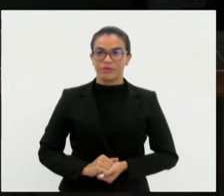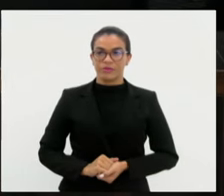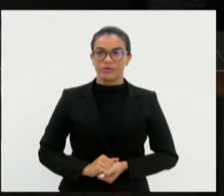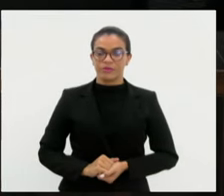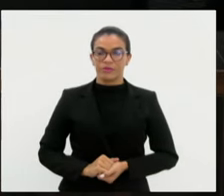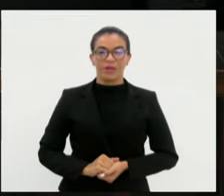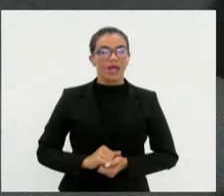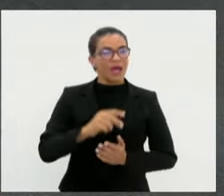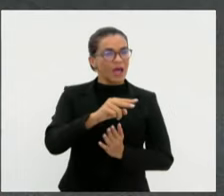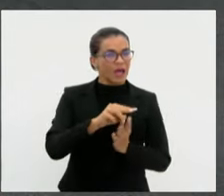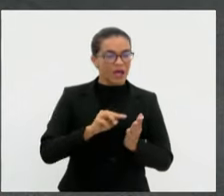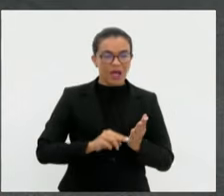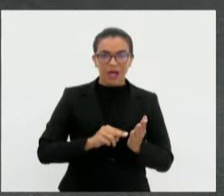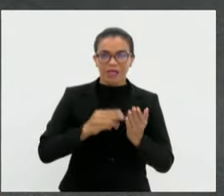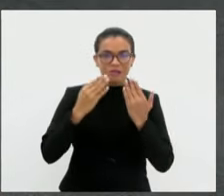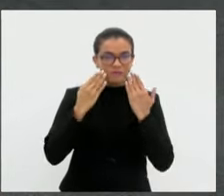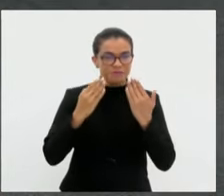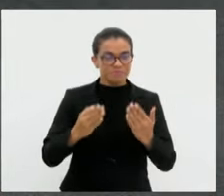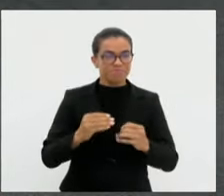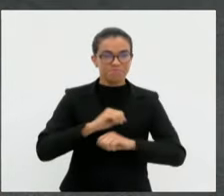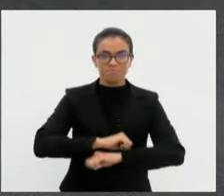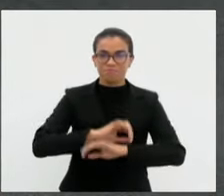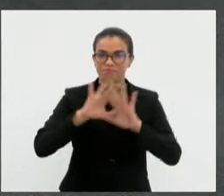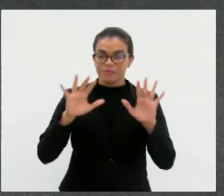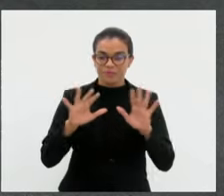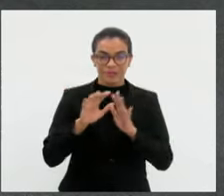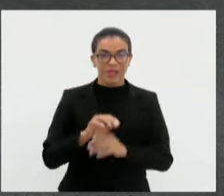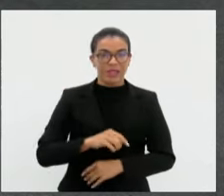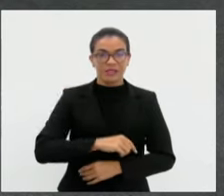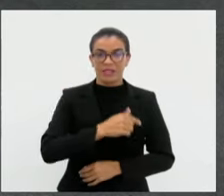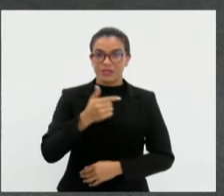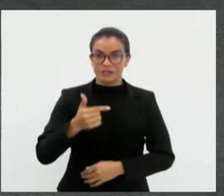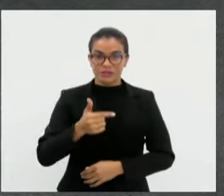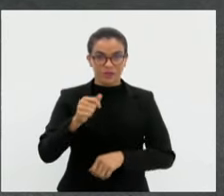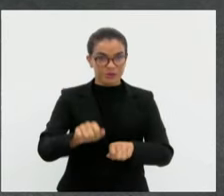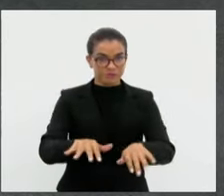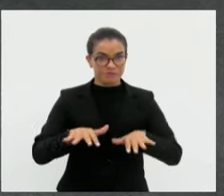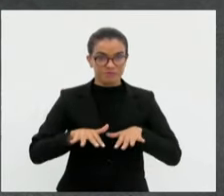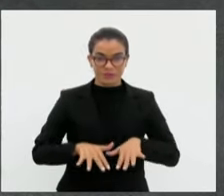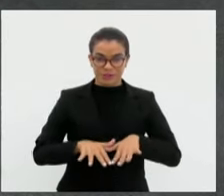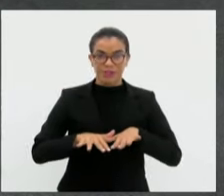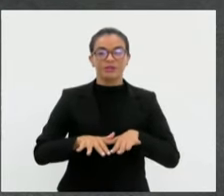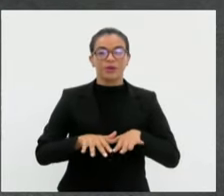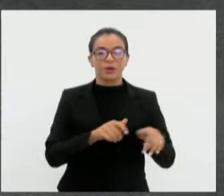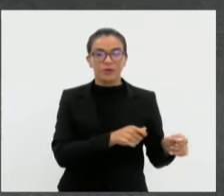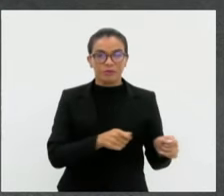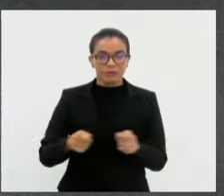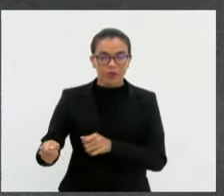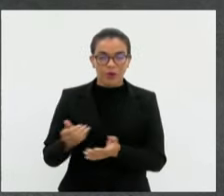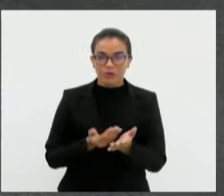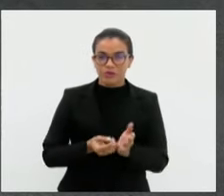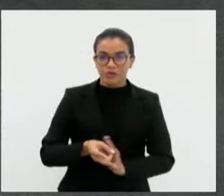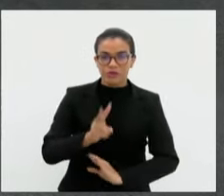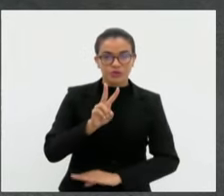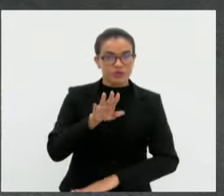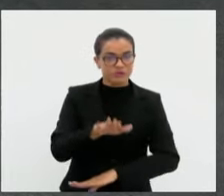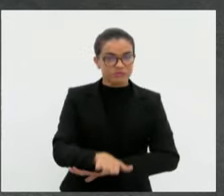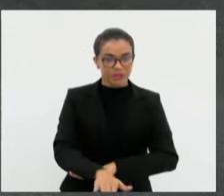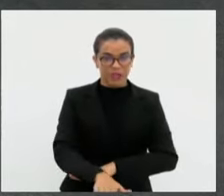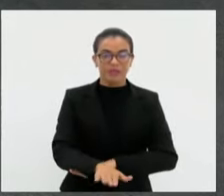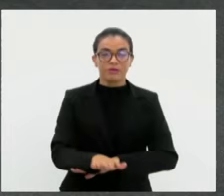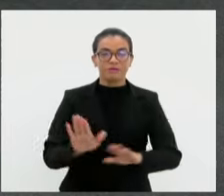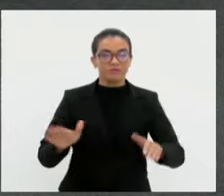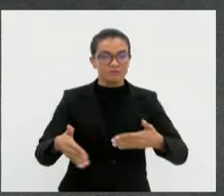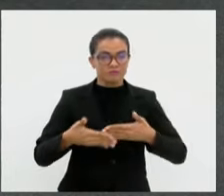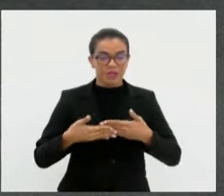A ata reflete com exatidão o ocorrido na segunda sessão ordinária, que iniciada às 14 horas e foi